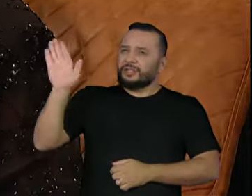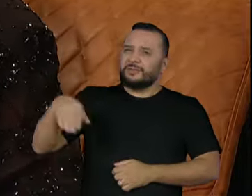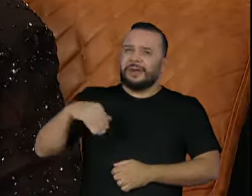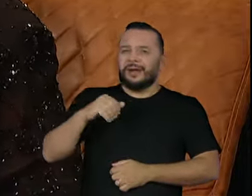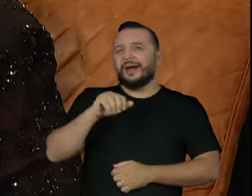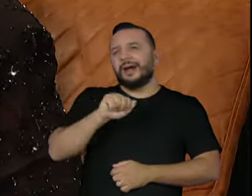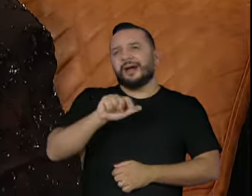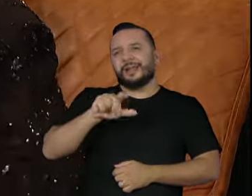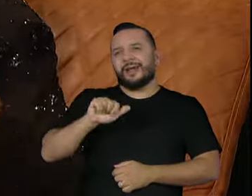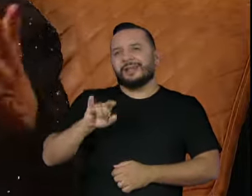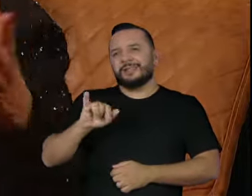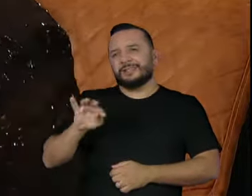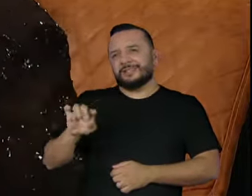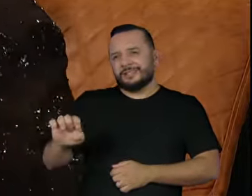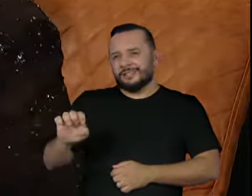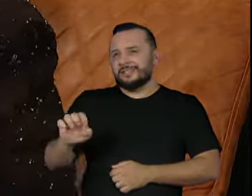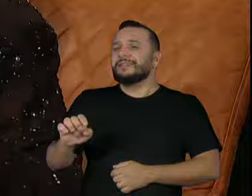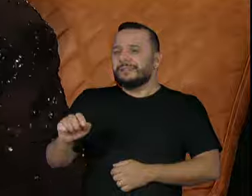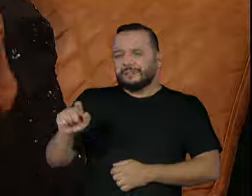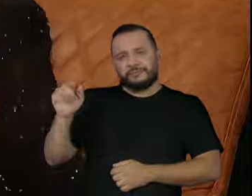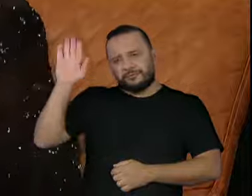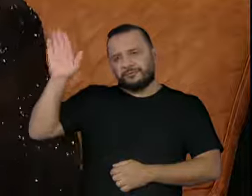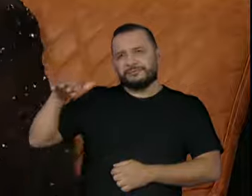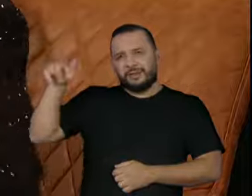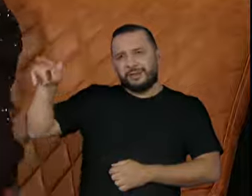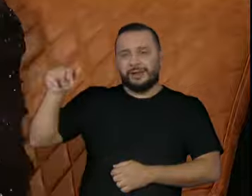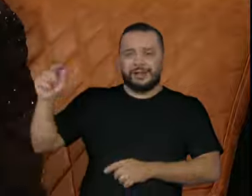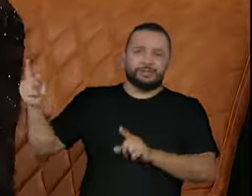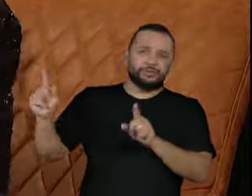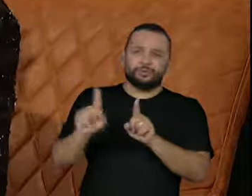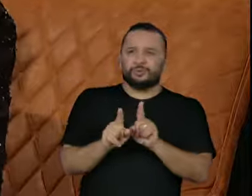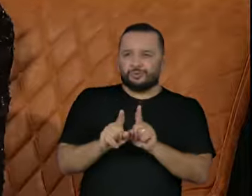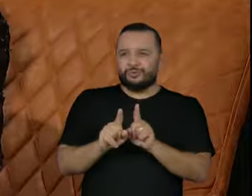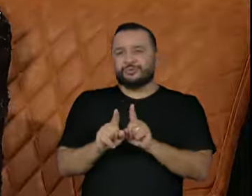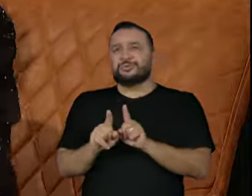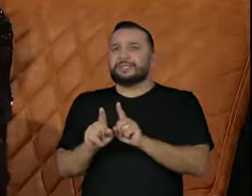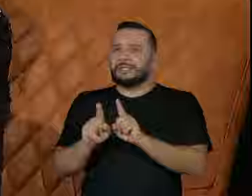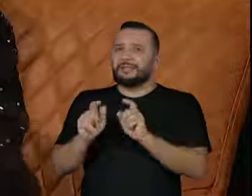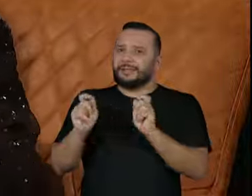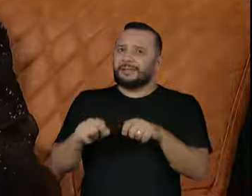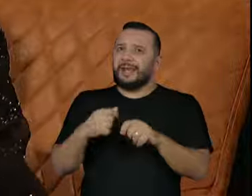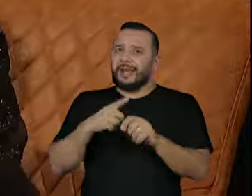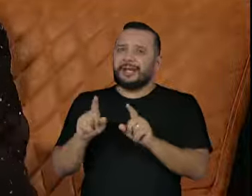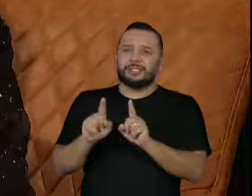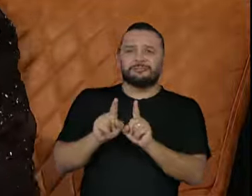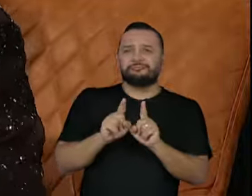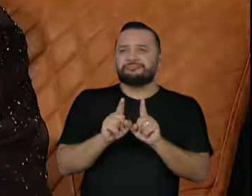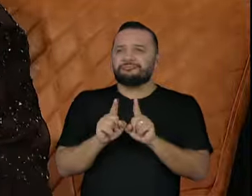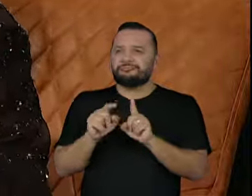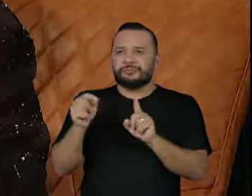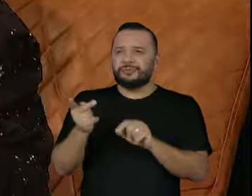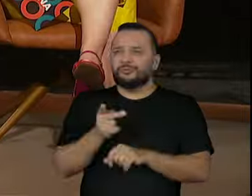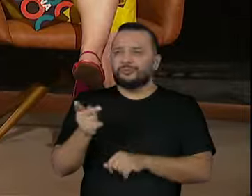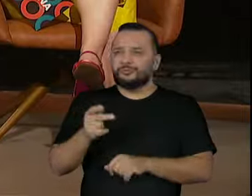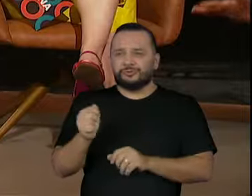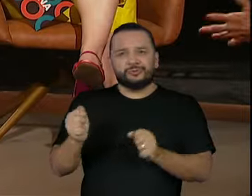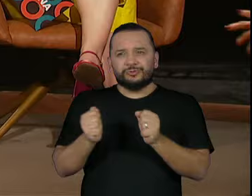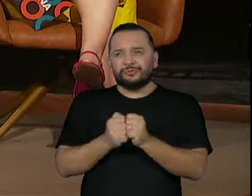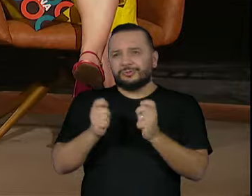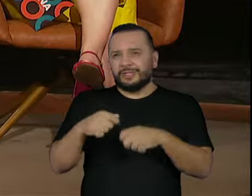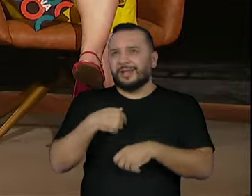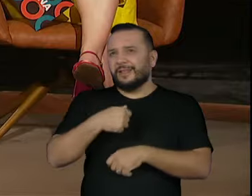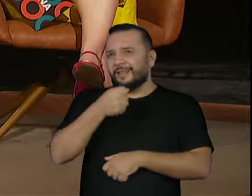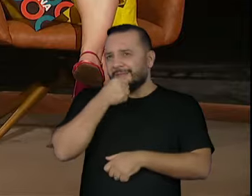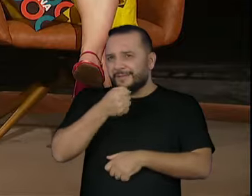Laíde. Porque assim ela, né, elas se juntam, nós fazemos juntas, né, várias